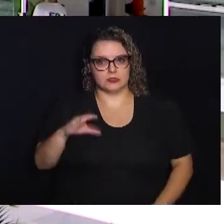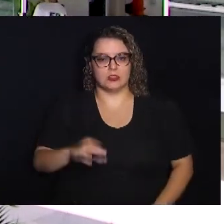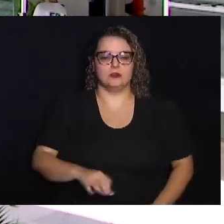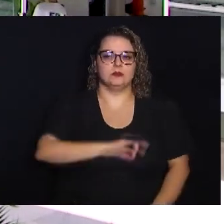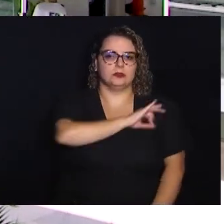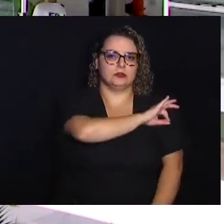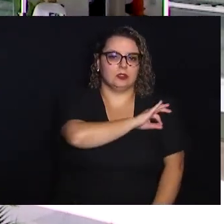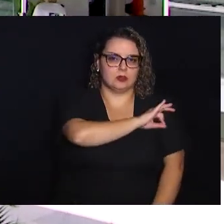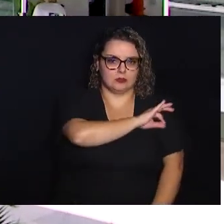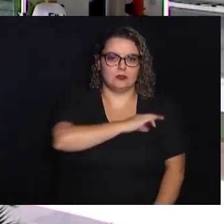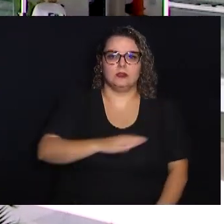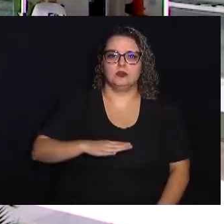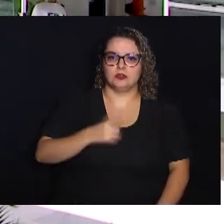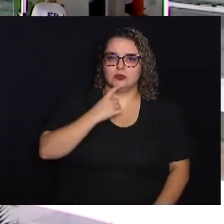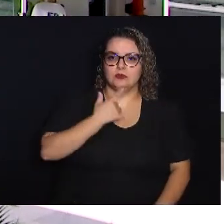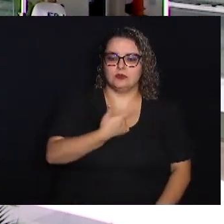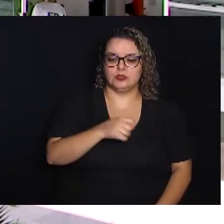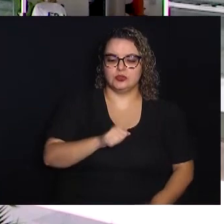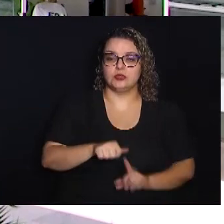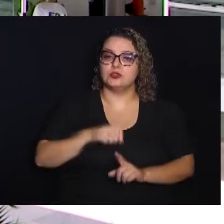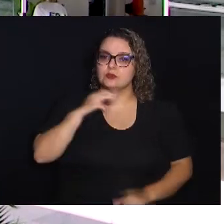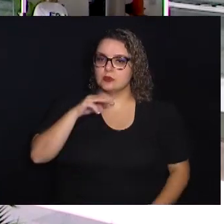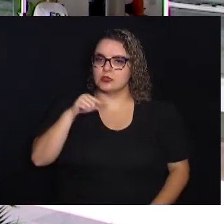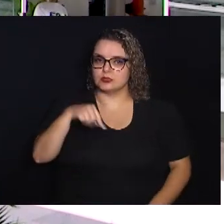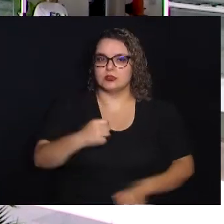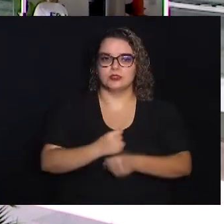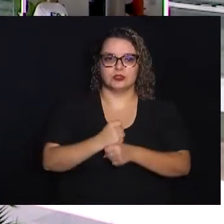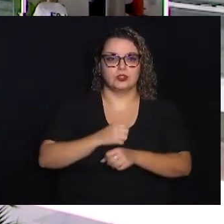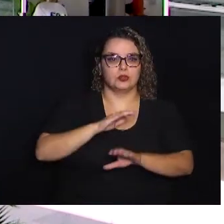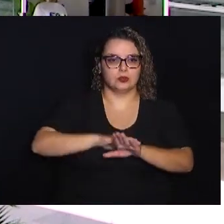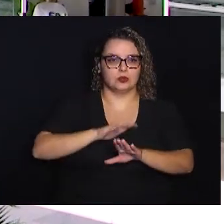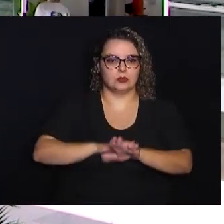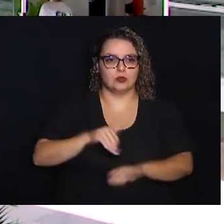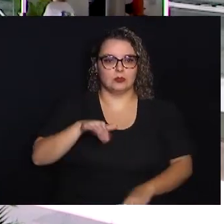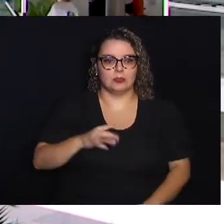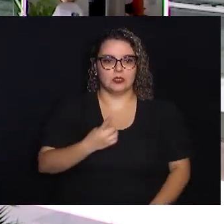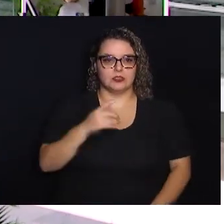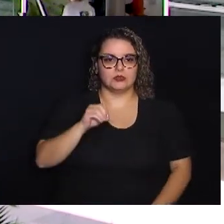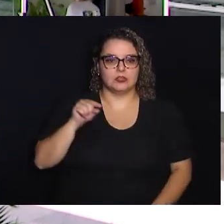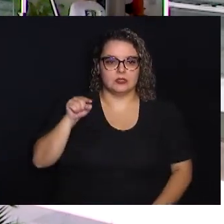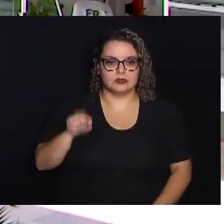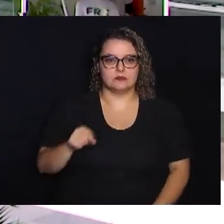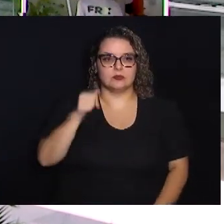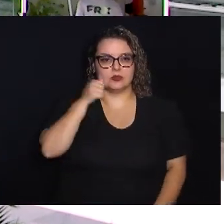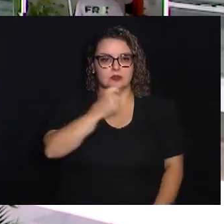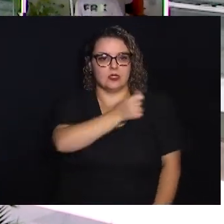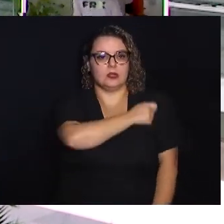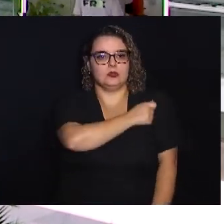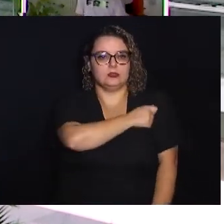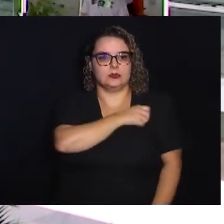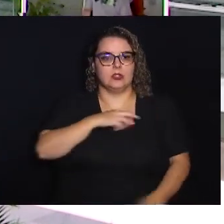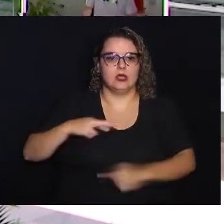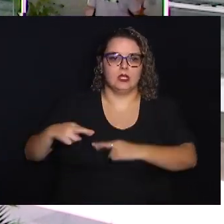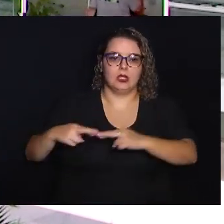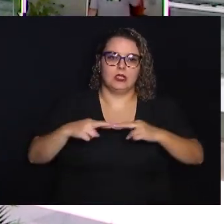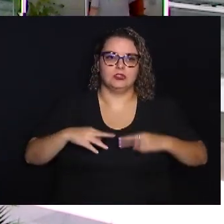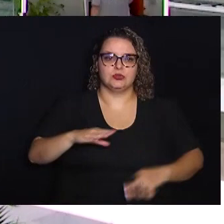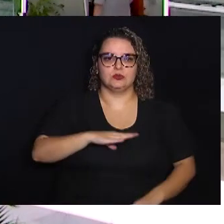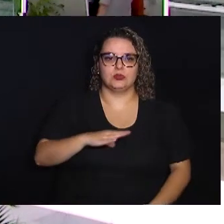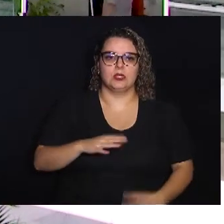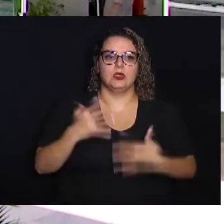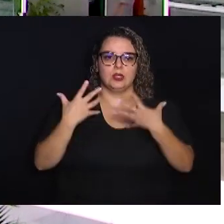dia 28 de março deste ano. Com essa ação, mais de 10 mil alunas da rede municipal deverão